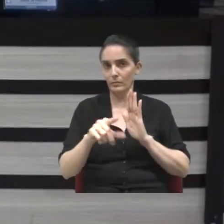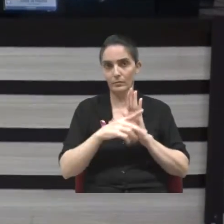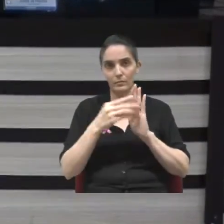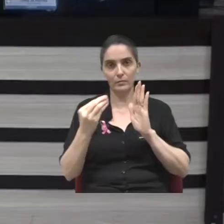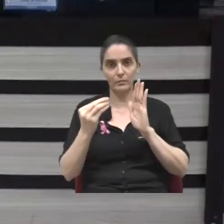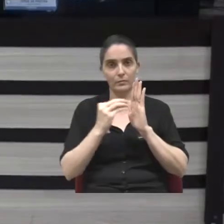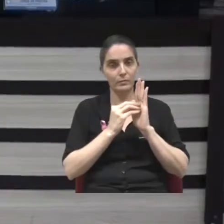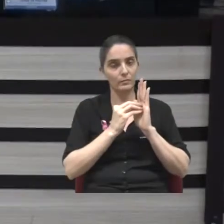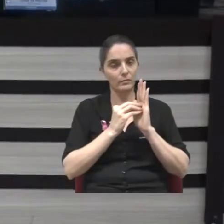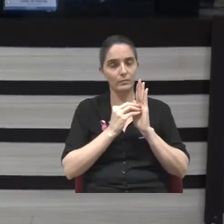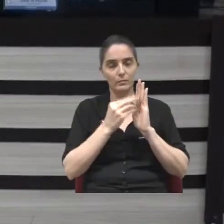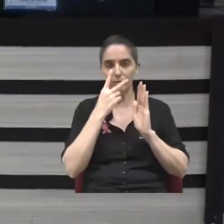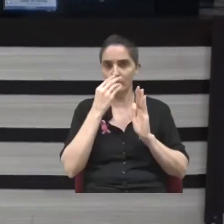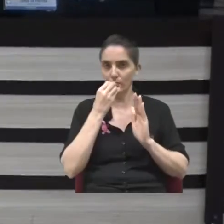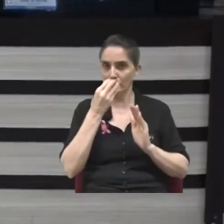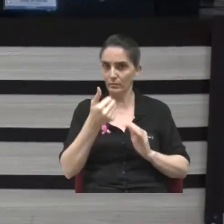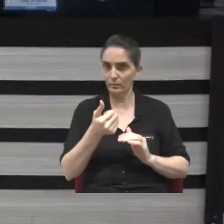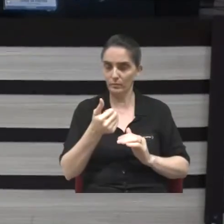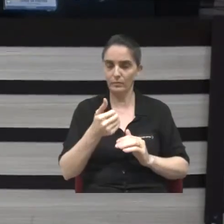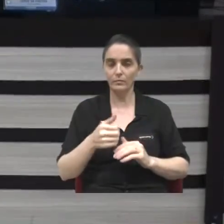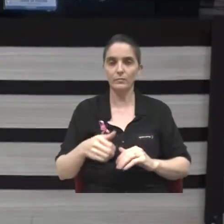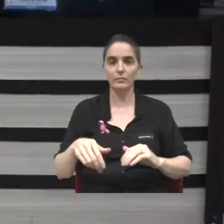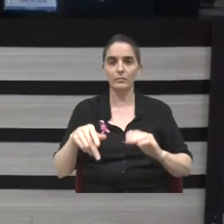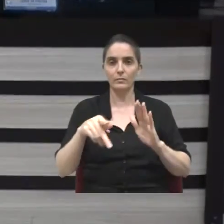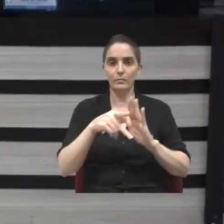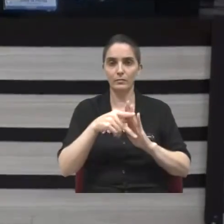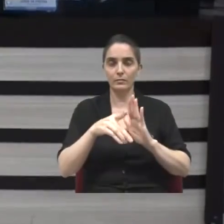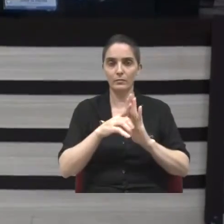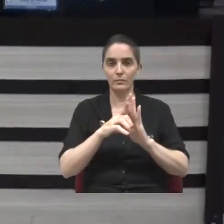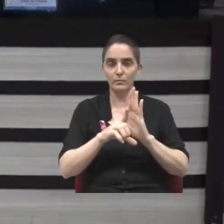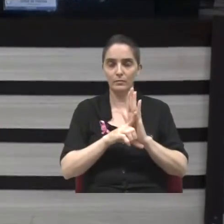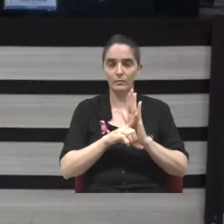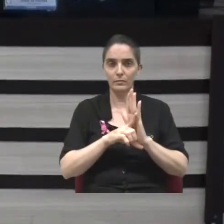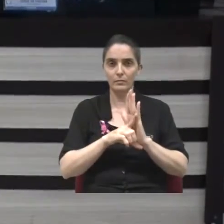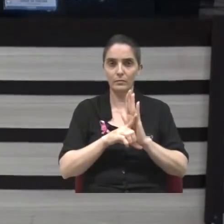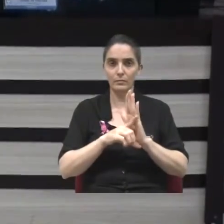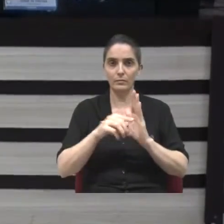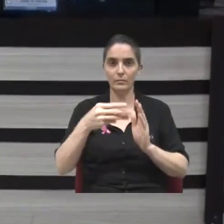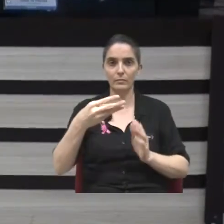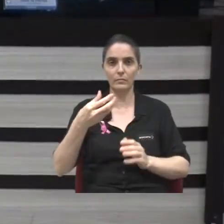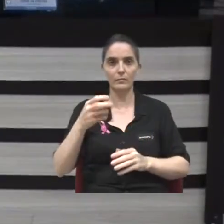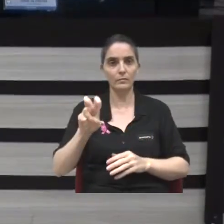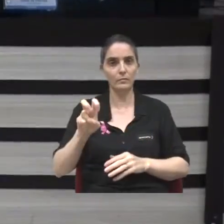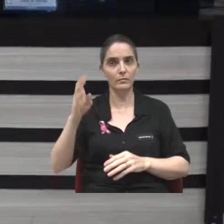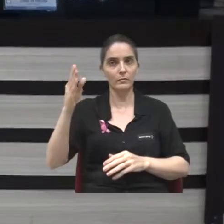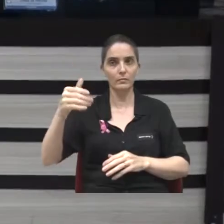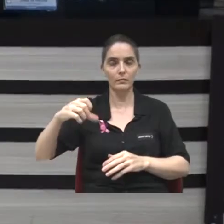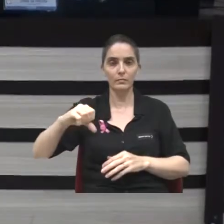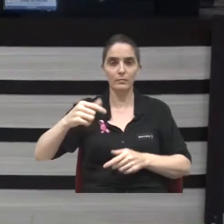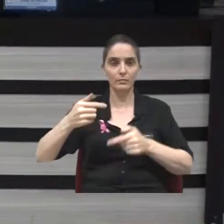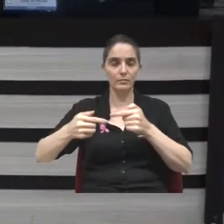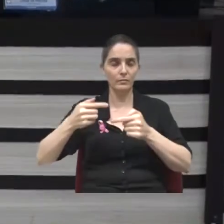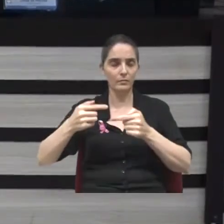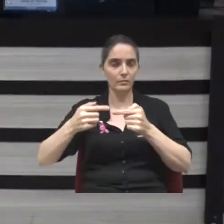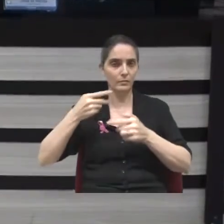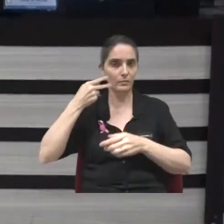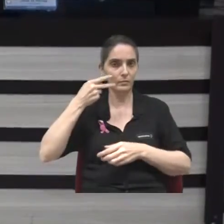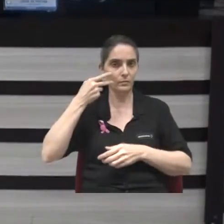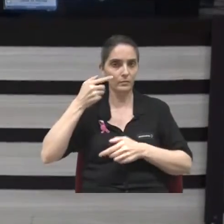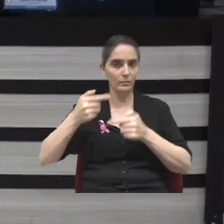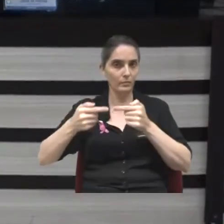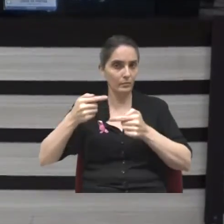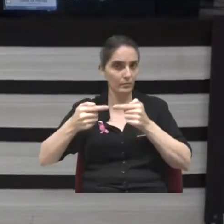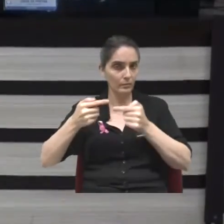é favorável. O projeto de decreto legislativo número 35/19 está em discussão. Algum vereador deseja discutir